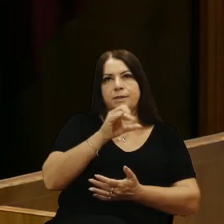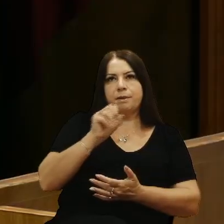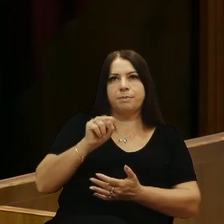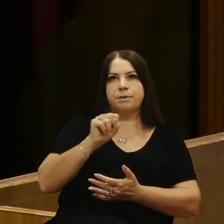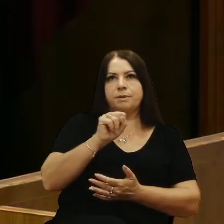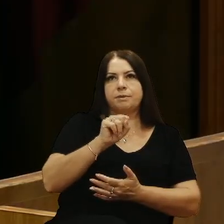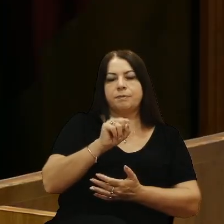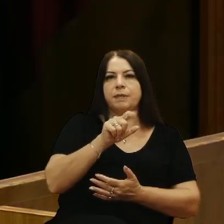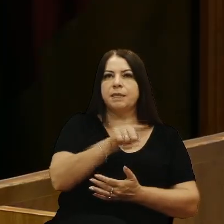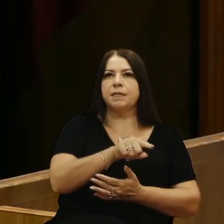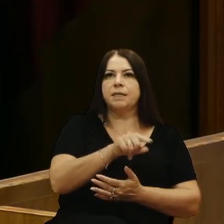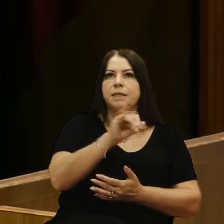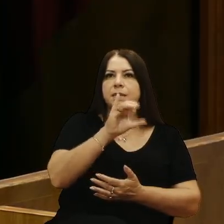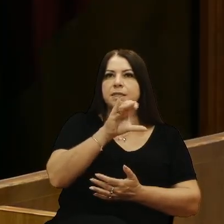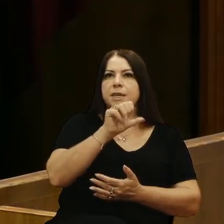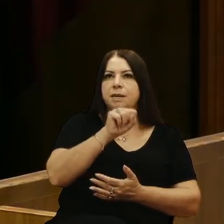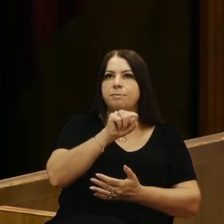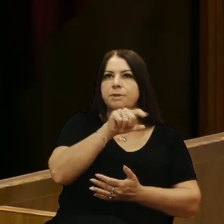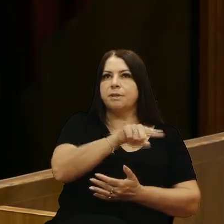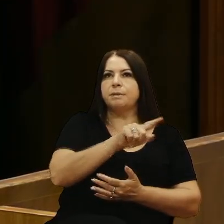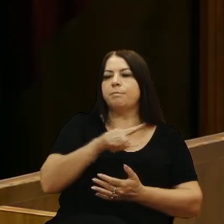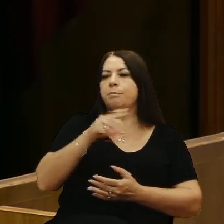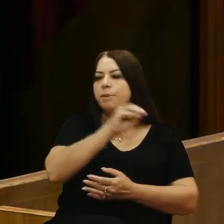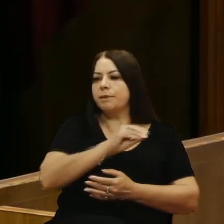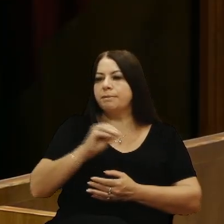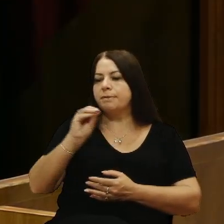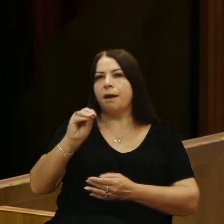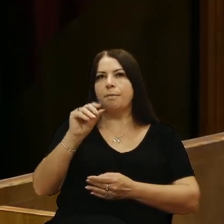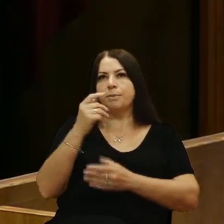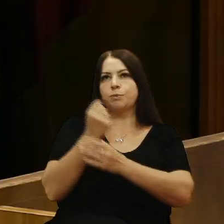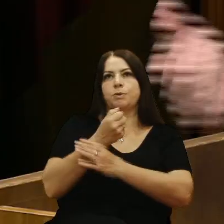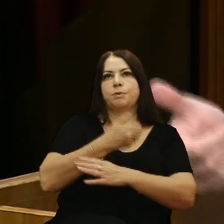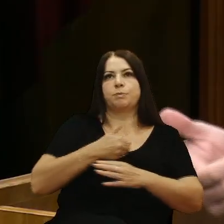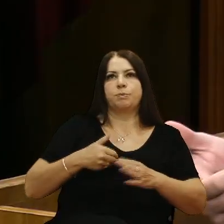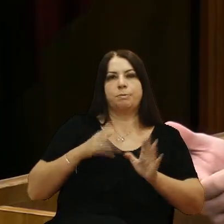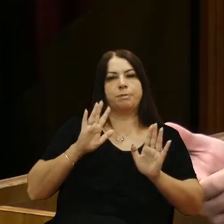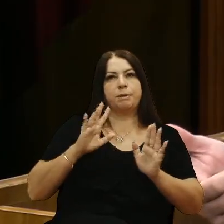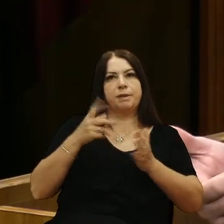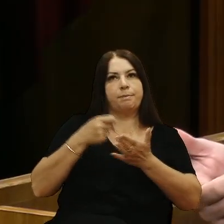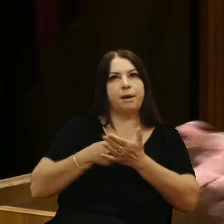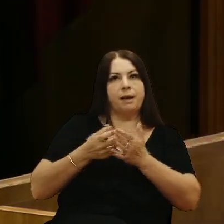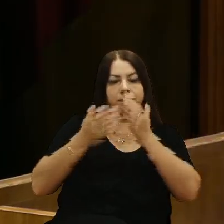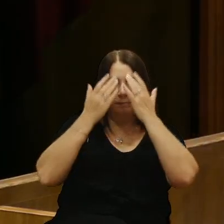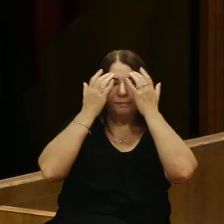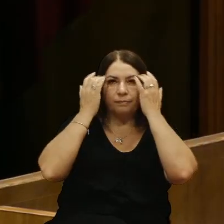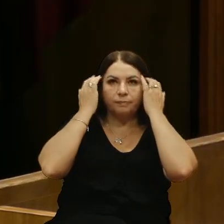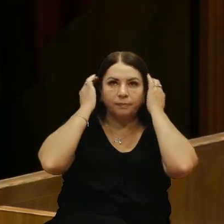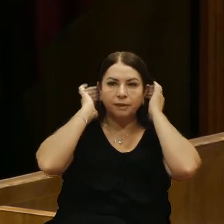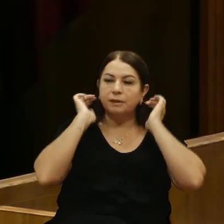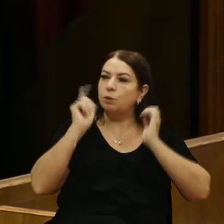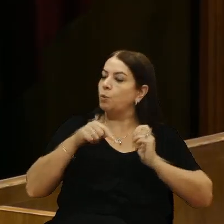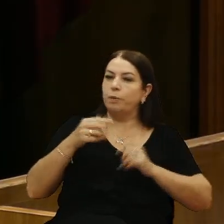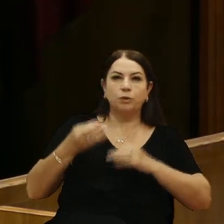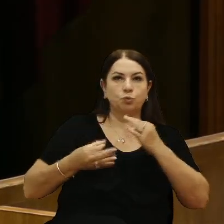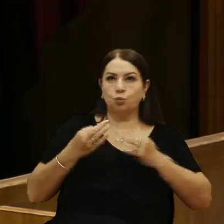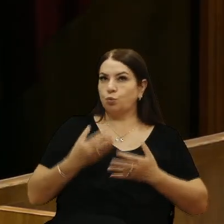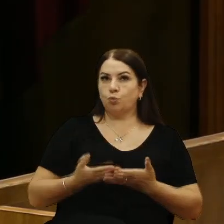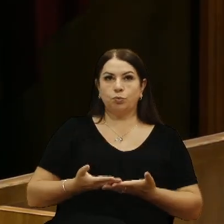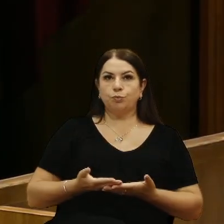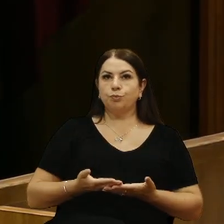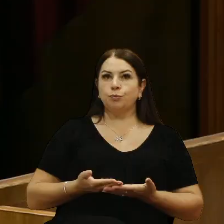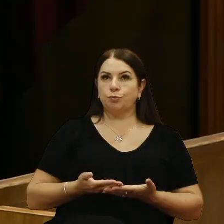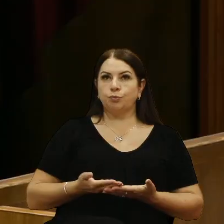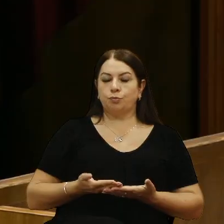destinar o ICMS dele para a segurança pública. Poder ele pode, mas ele tem que pagar para isso. É injusto. É